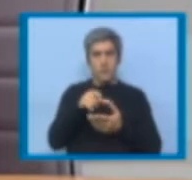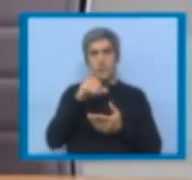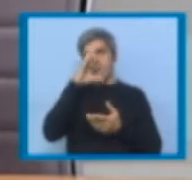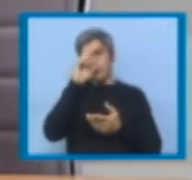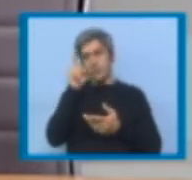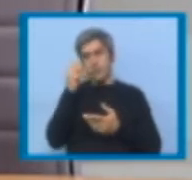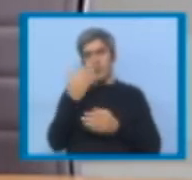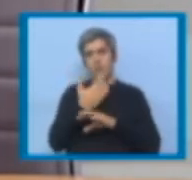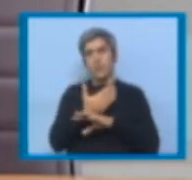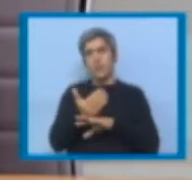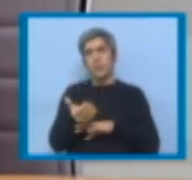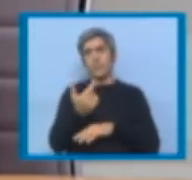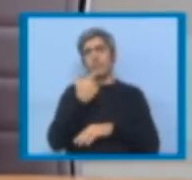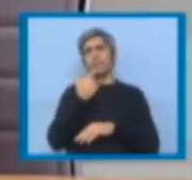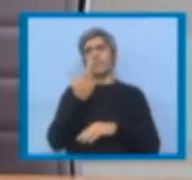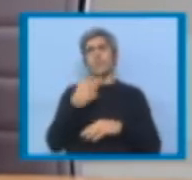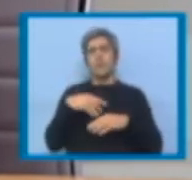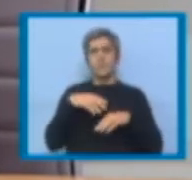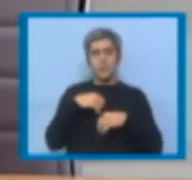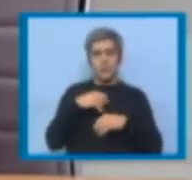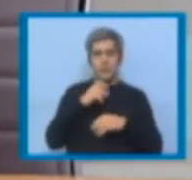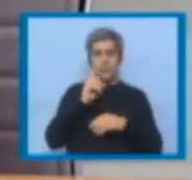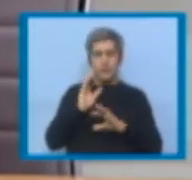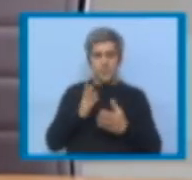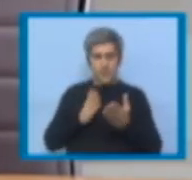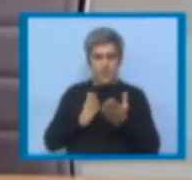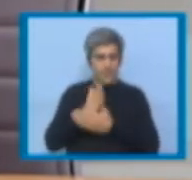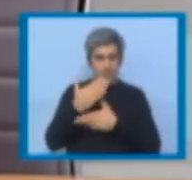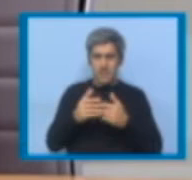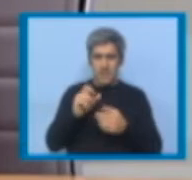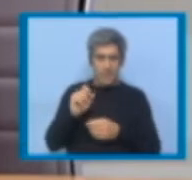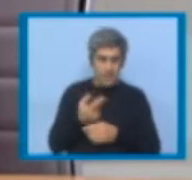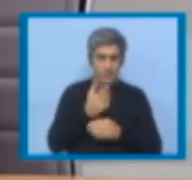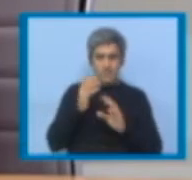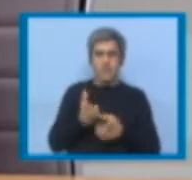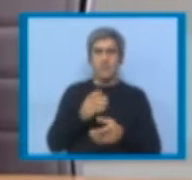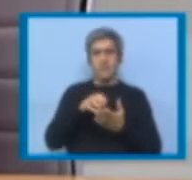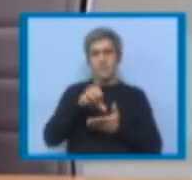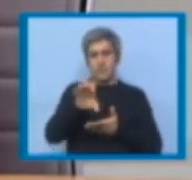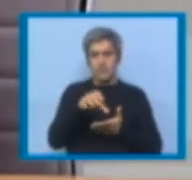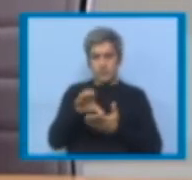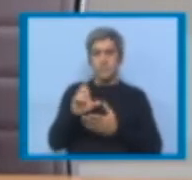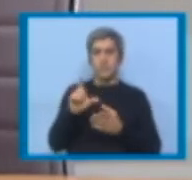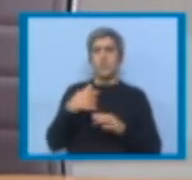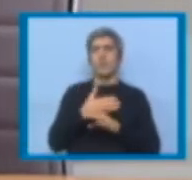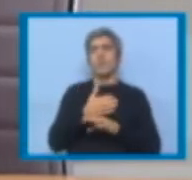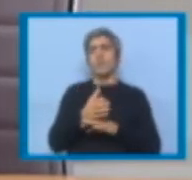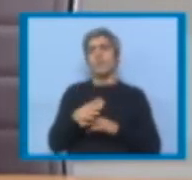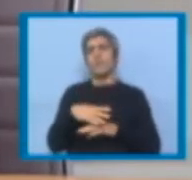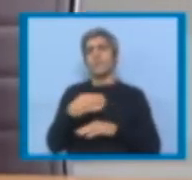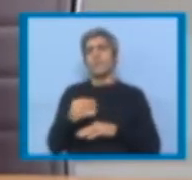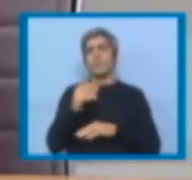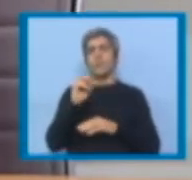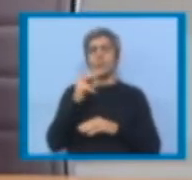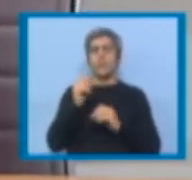Governo tardou muito em aceitar que tinha de avançar rapidamente para indemnizações e só depois dos incêndios